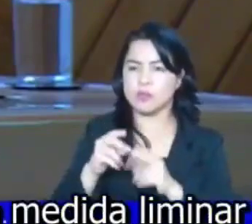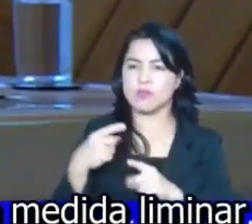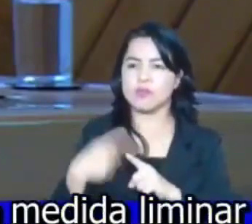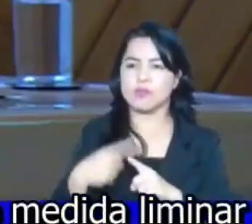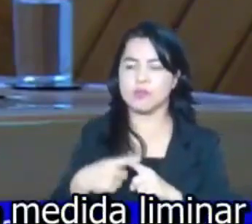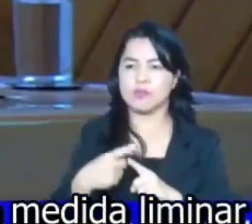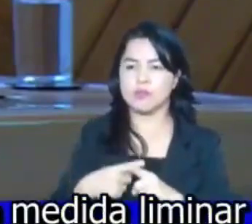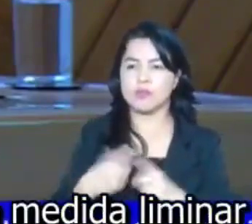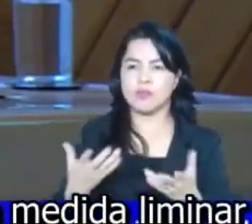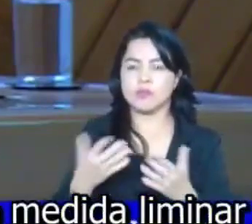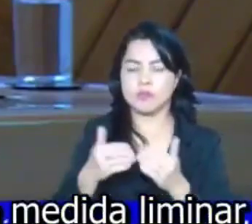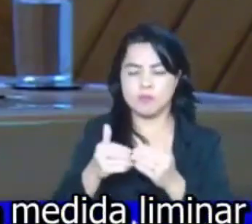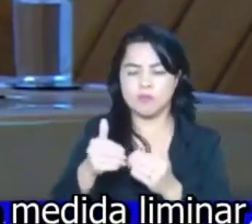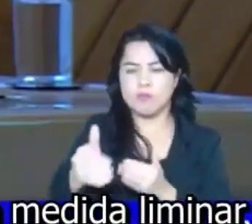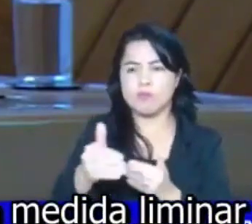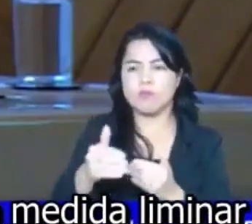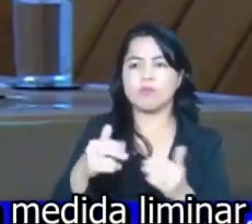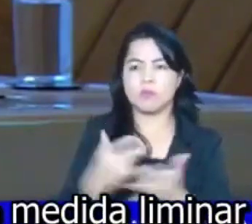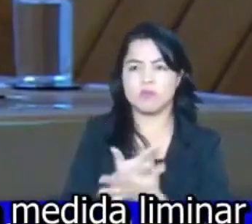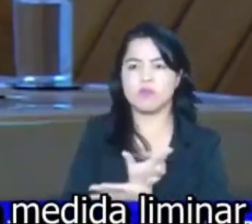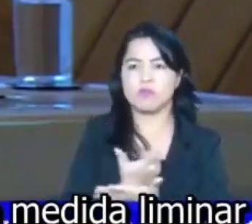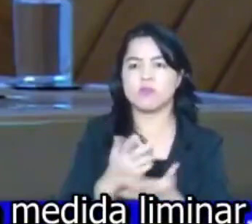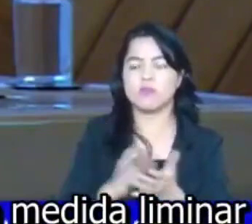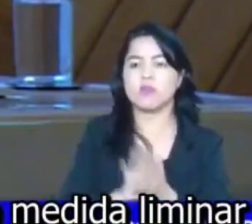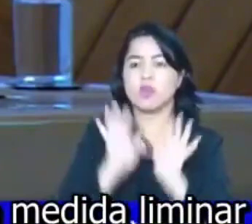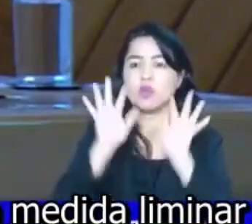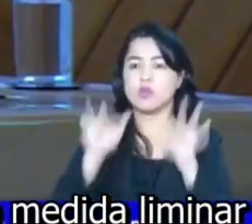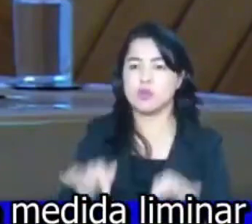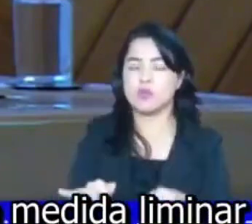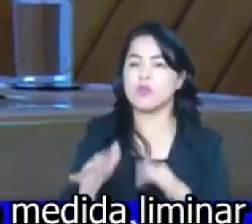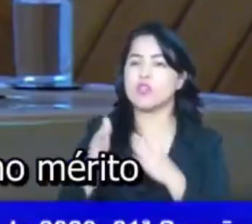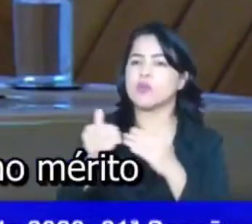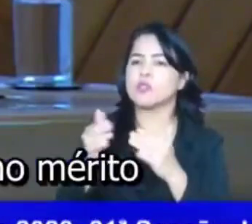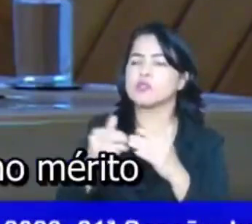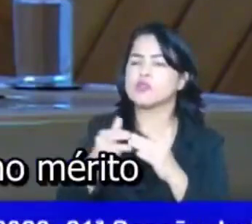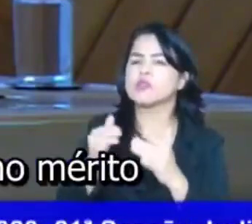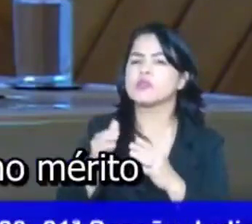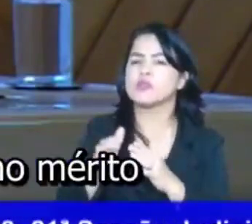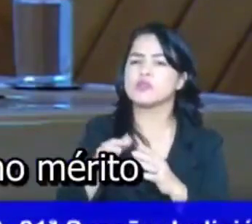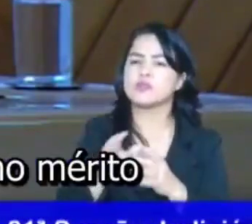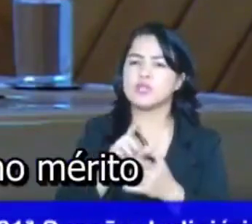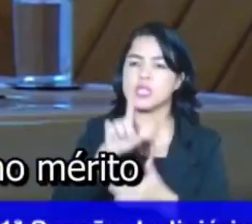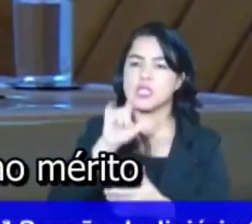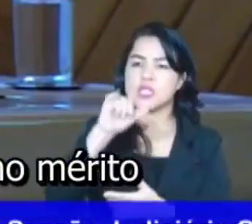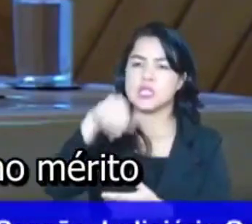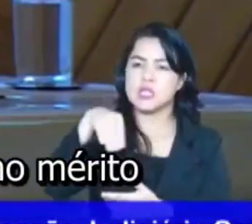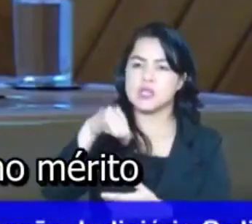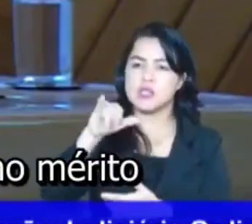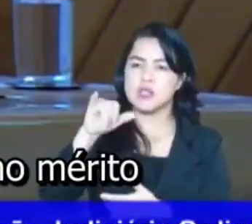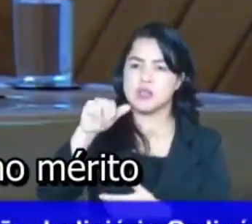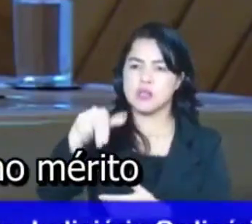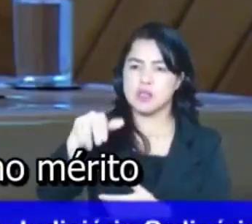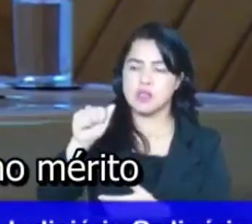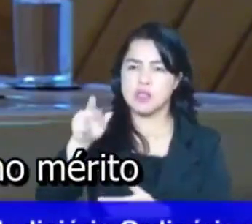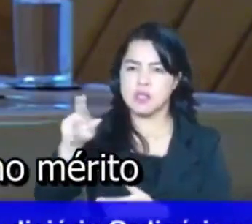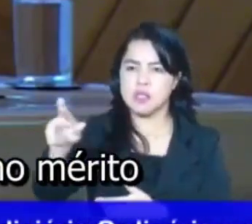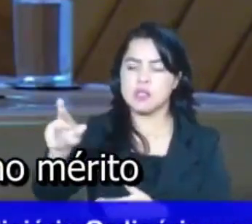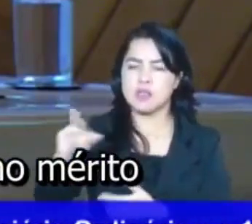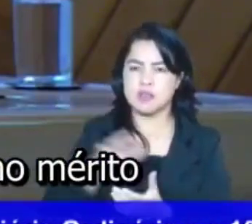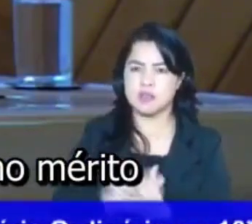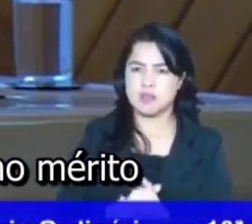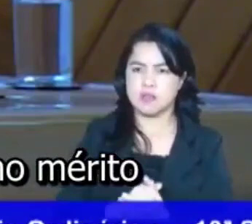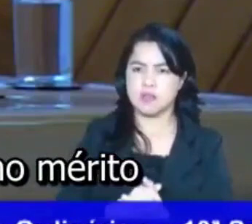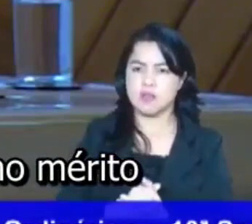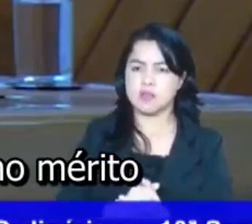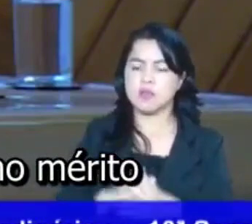portanto, teratológica. Ao final, requereu a concessão de medida liminar para sobrestar a ação penal originária,